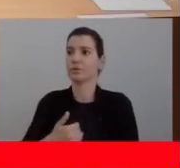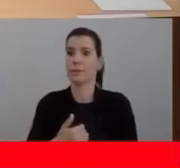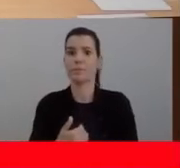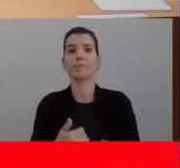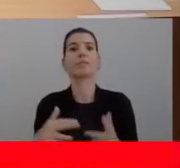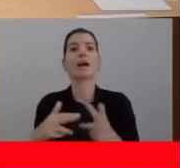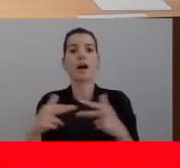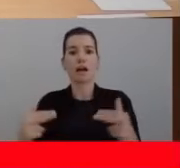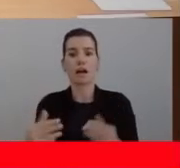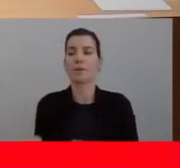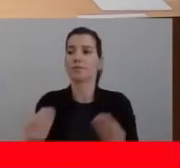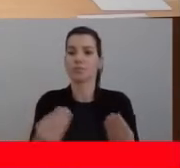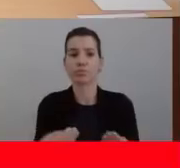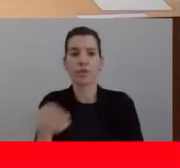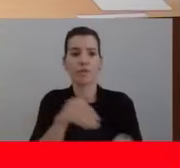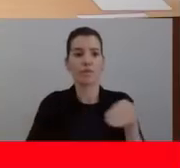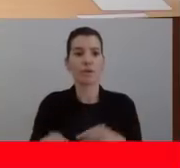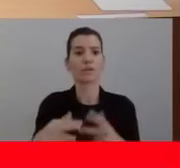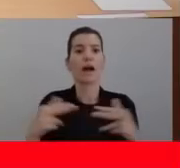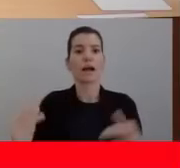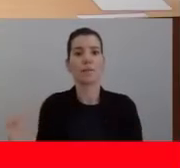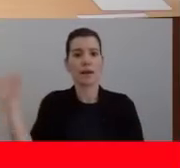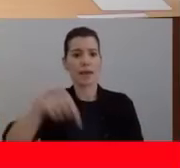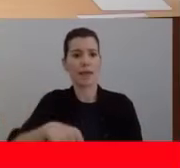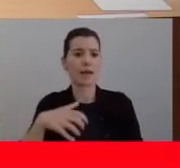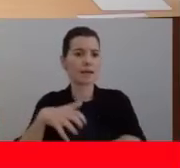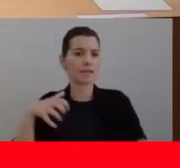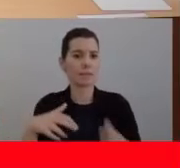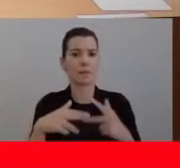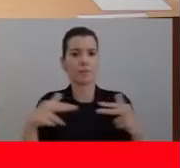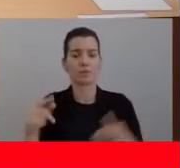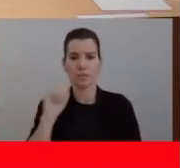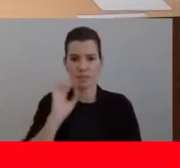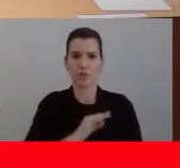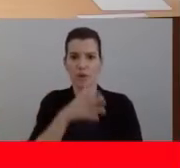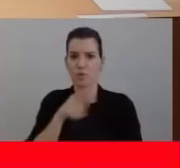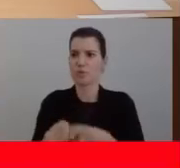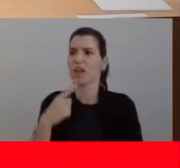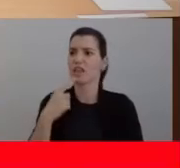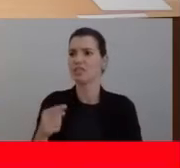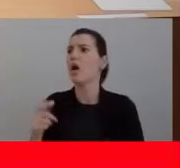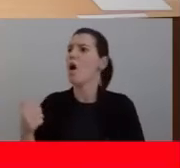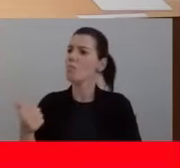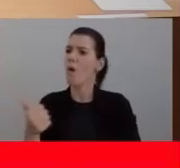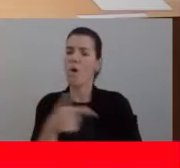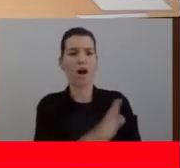Câmara São votadas pela câmara venha a assembleia Municipal e a senhora deputada fala de cricionariedade